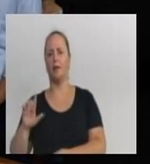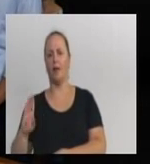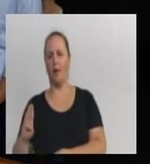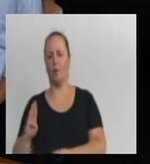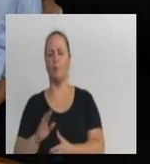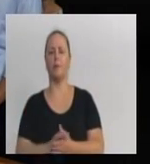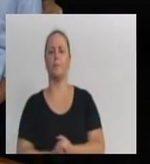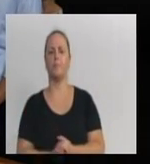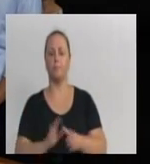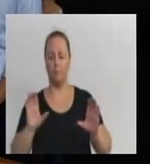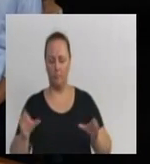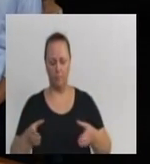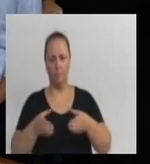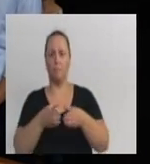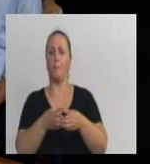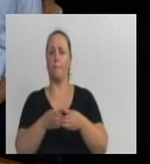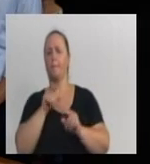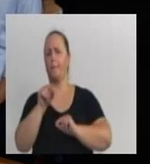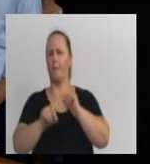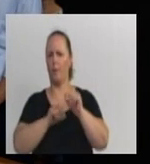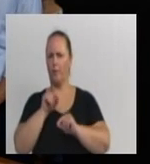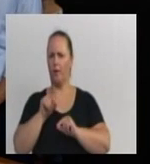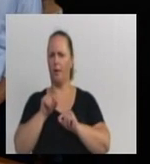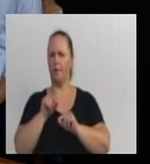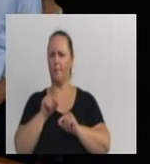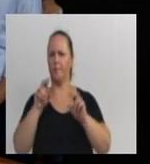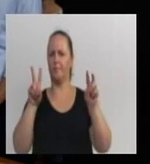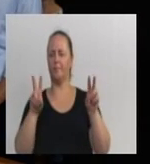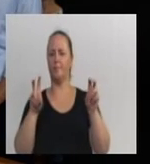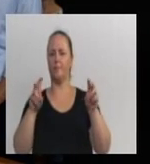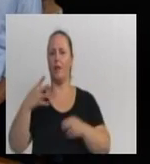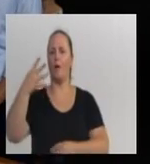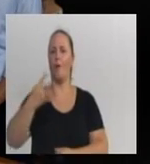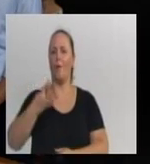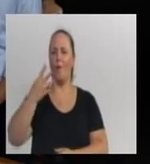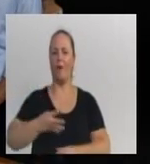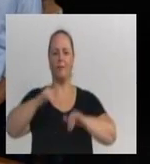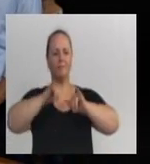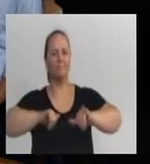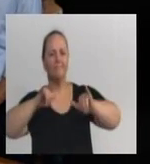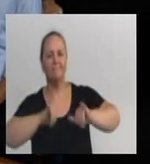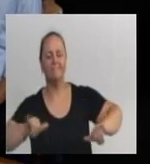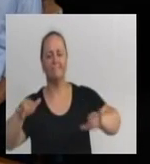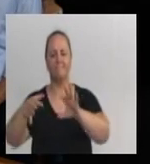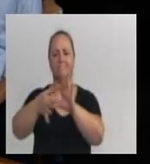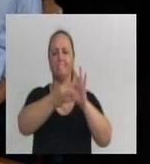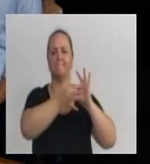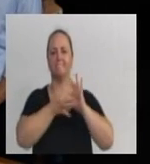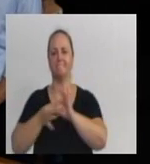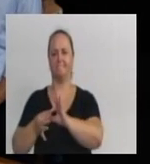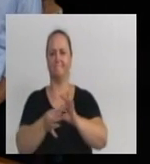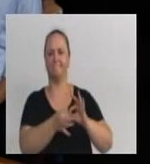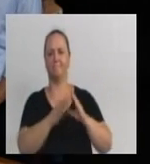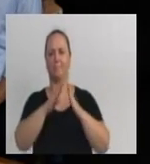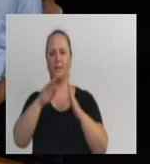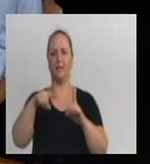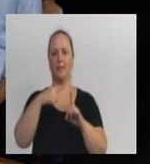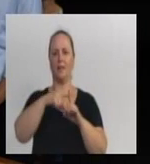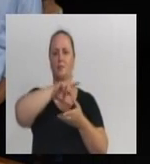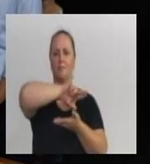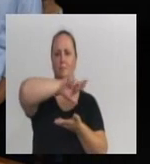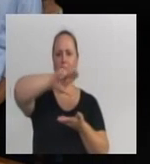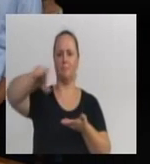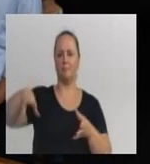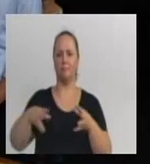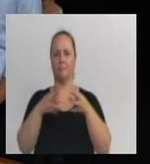qual se trabalhou na quarta campanha da Fraternidade Ecumênica. E essa tem um tema